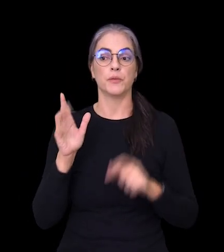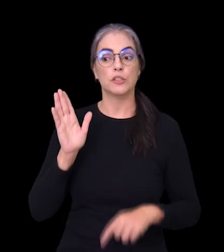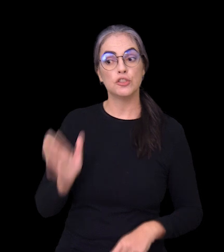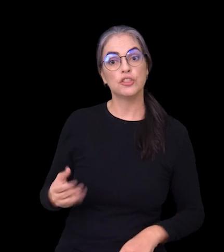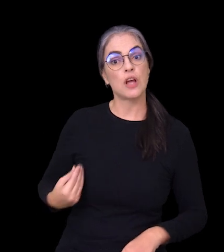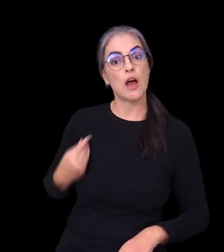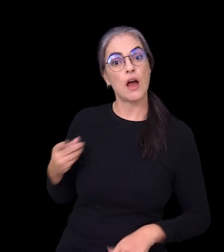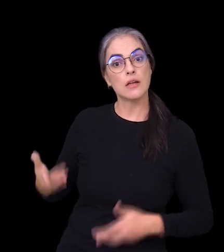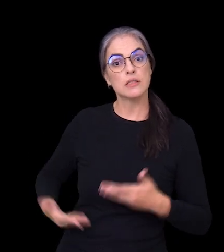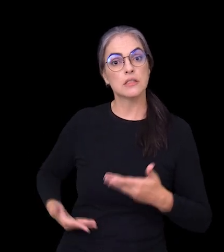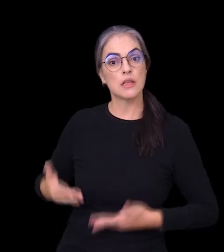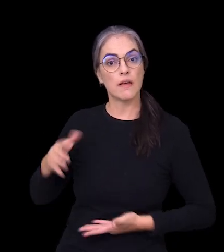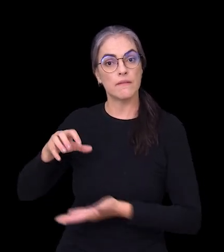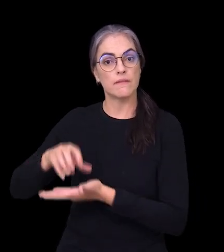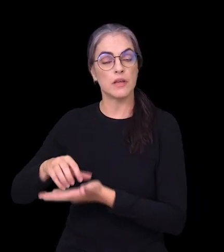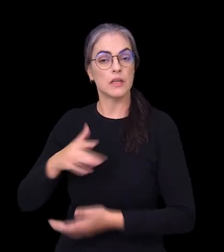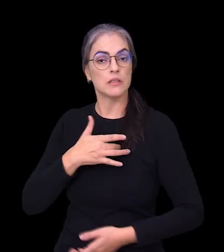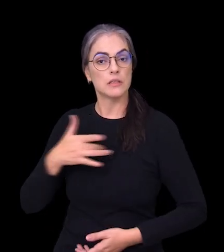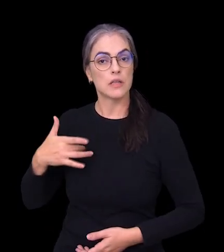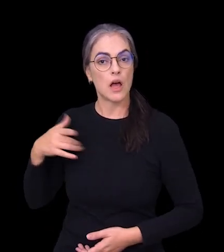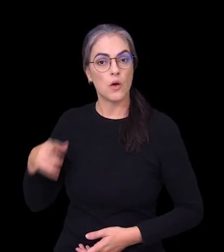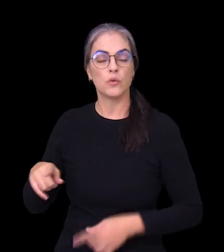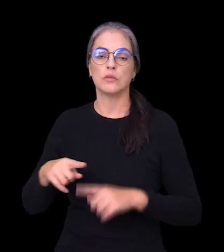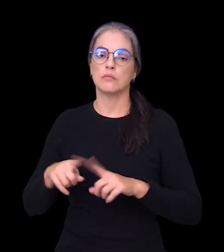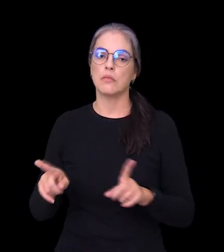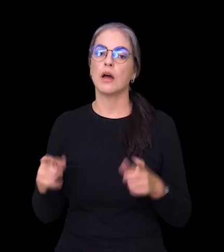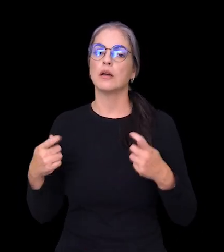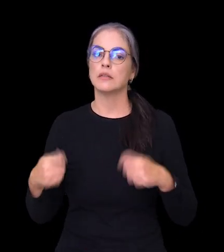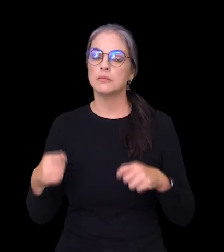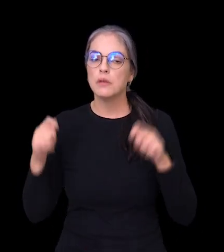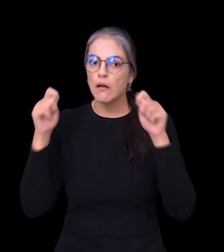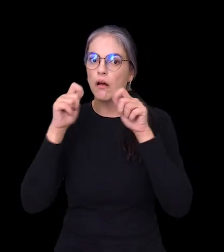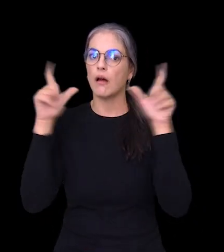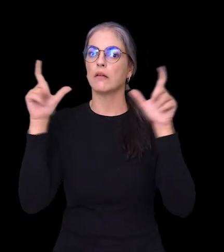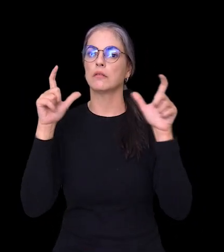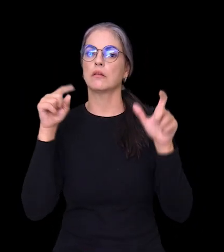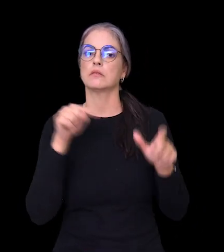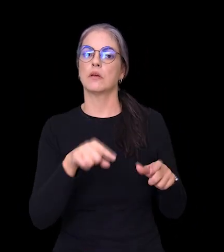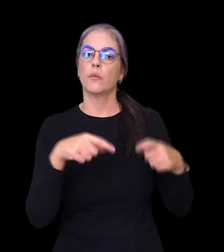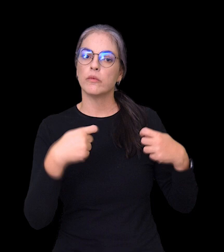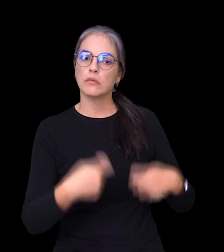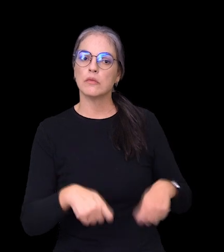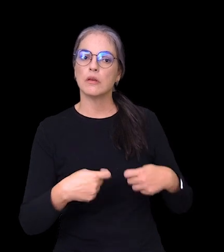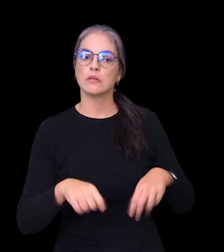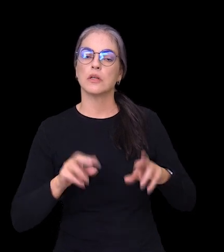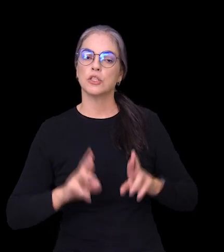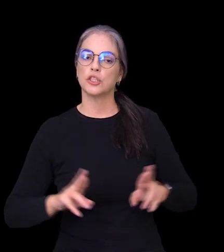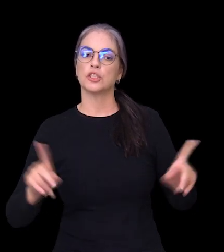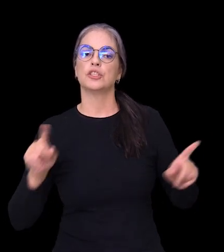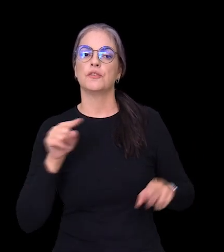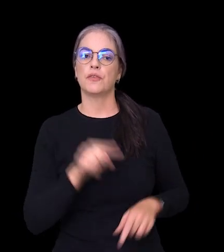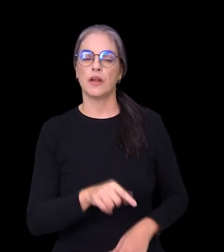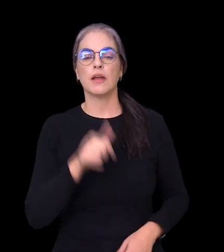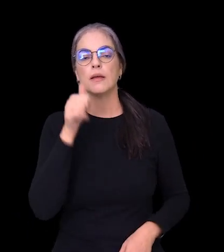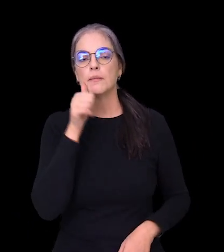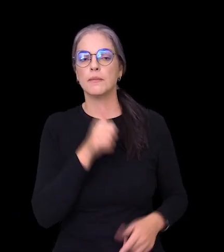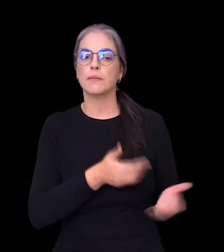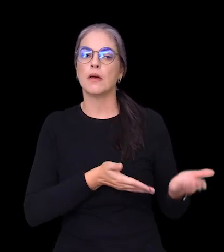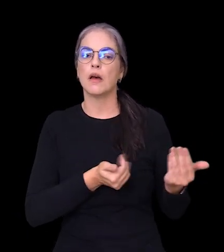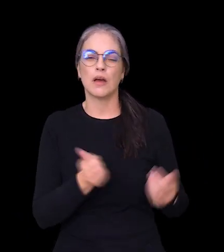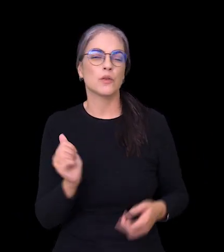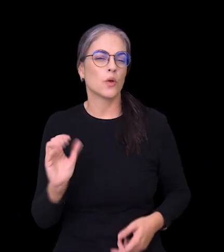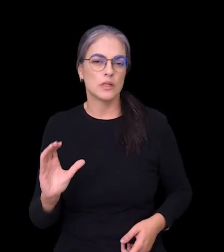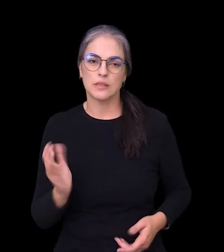existem, eles possam, de maneira transversal, olhar para as necessidades da mulher adolescente,